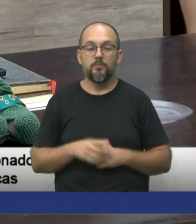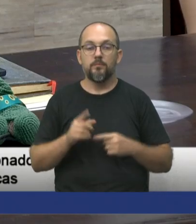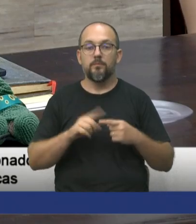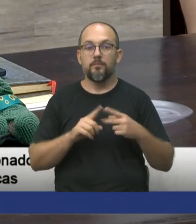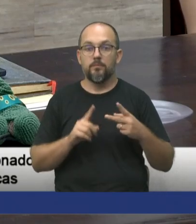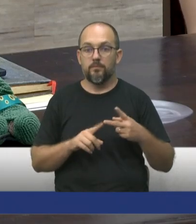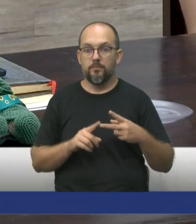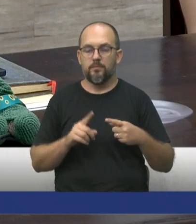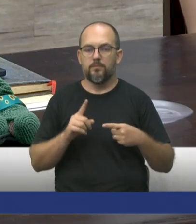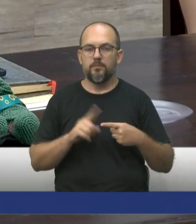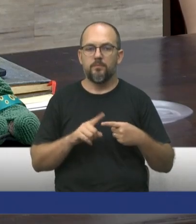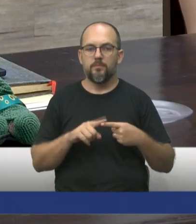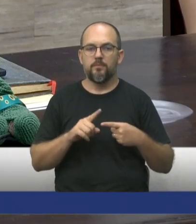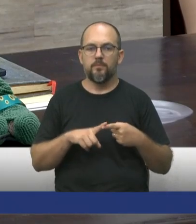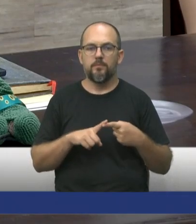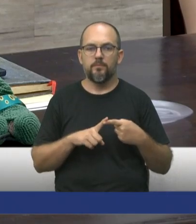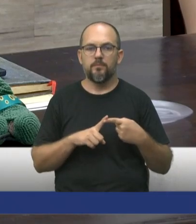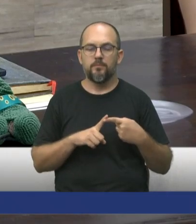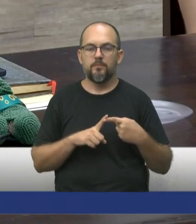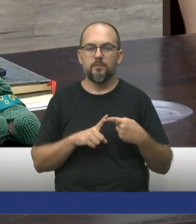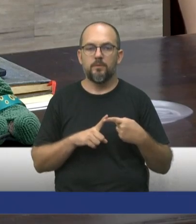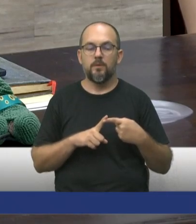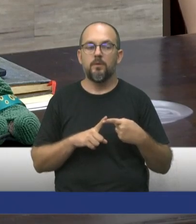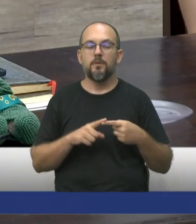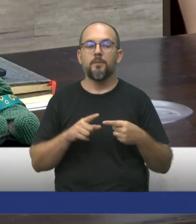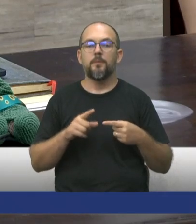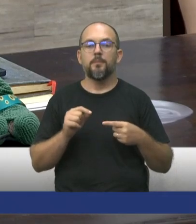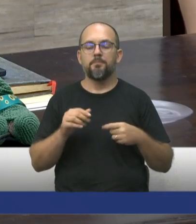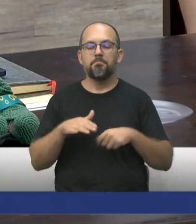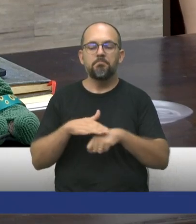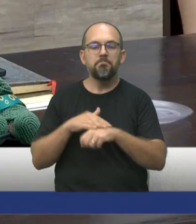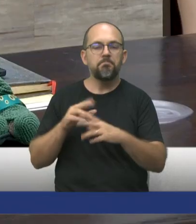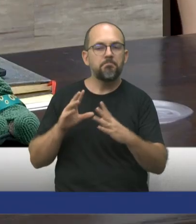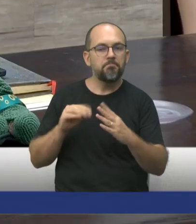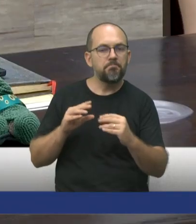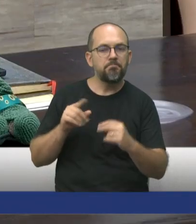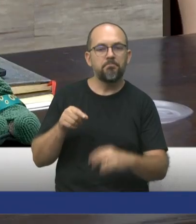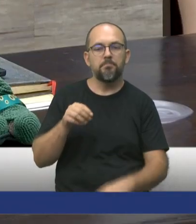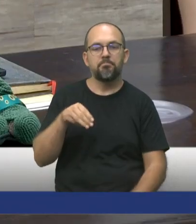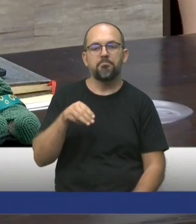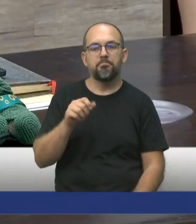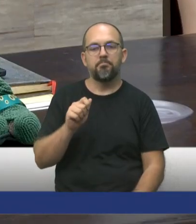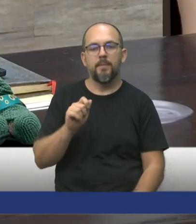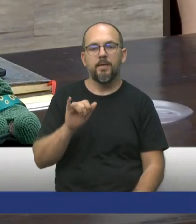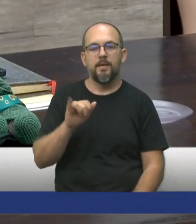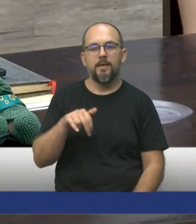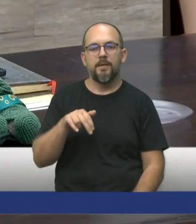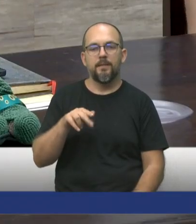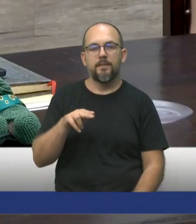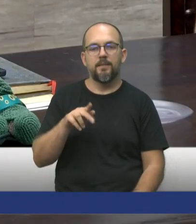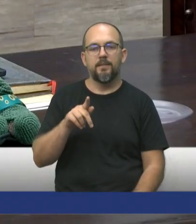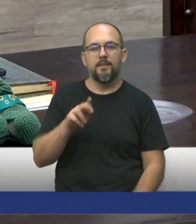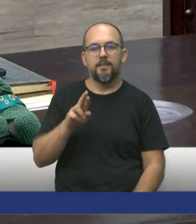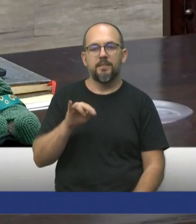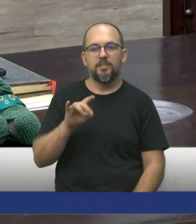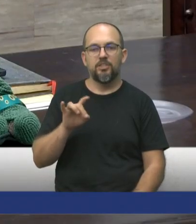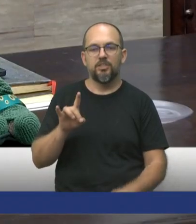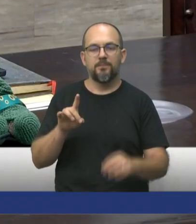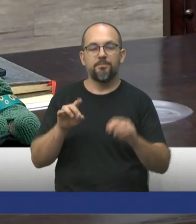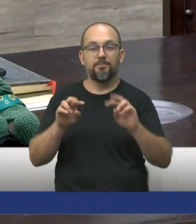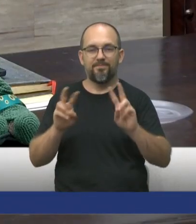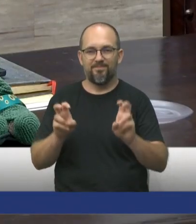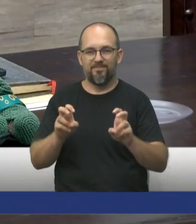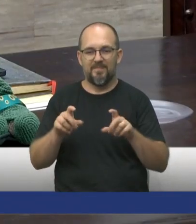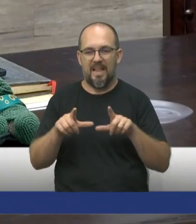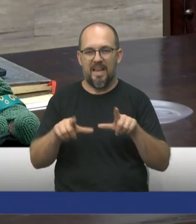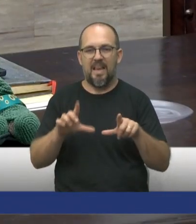A primeira é que, conversando com a Maíngrid sobre essa questão da duração do laudo, eu tenho uma visão